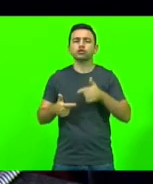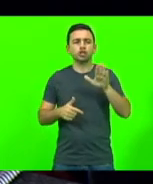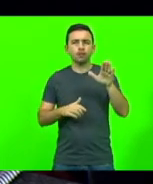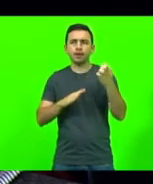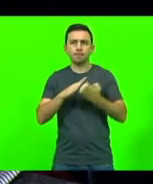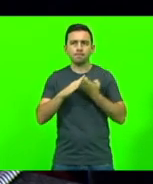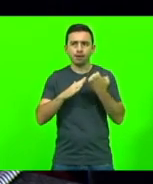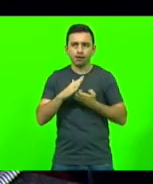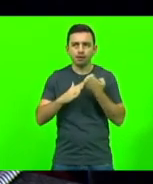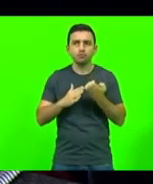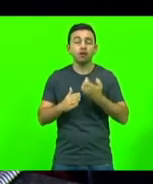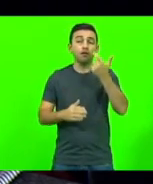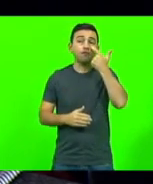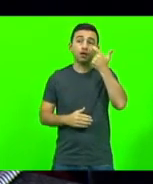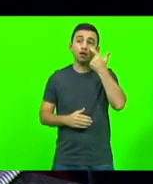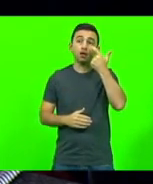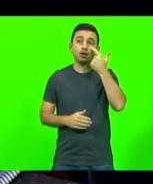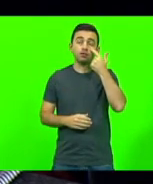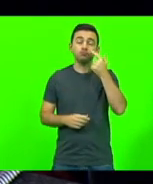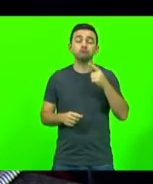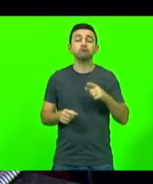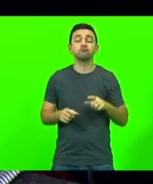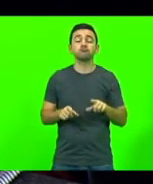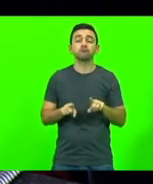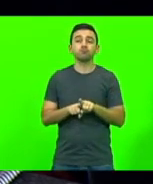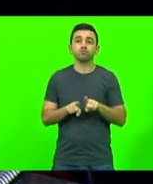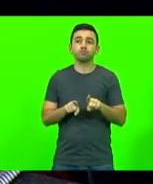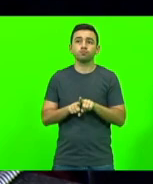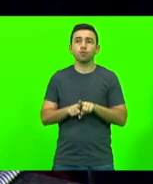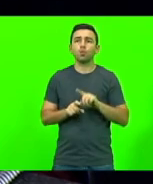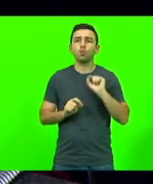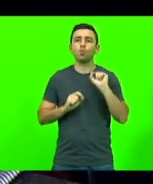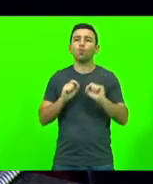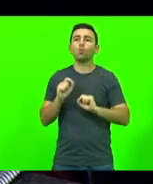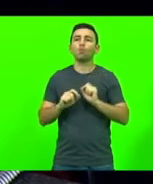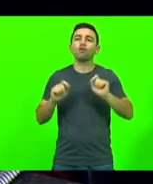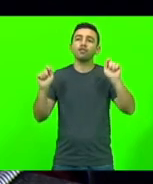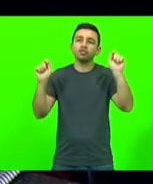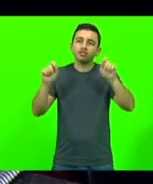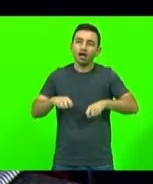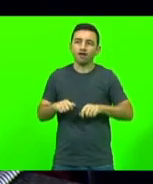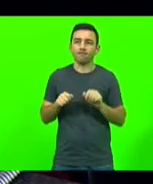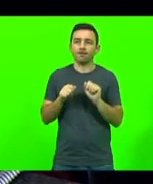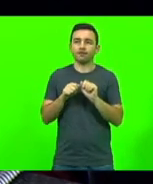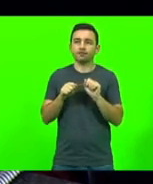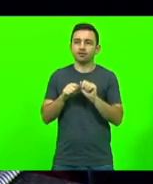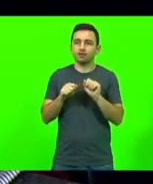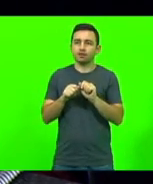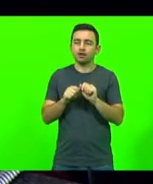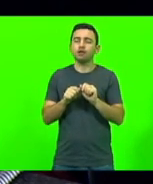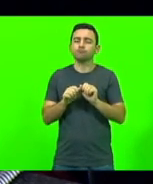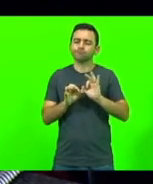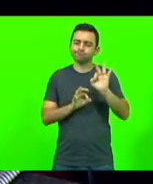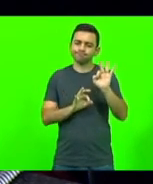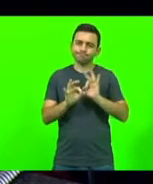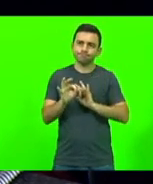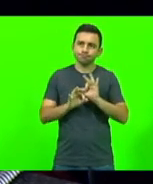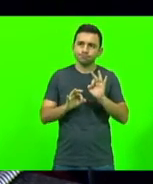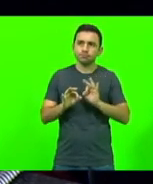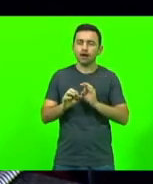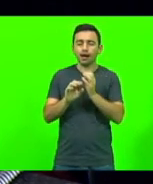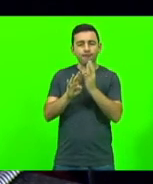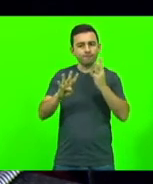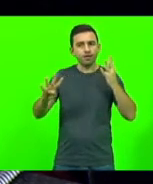para nós também vermos o que é possível fazer para, de fato, fazer essas filas